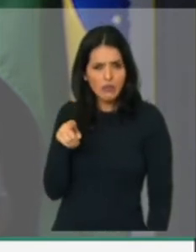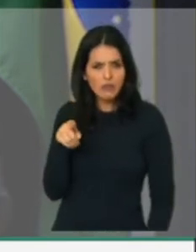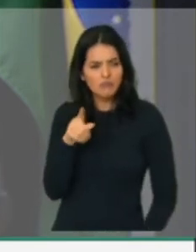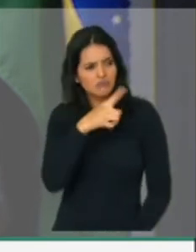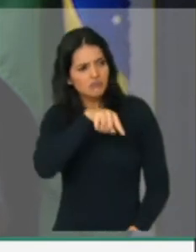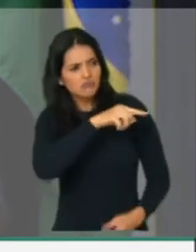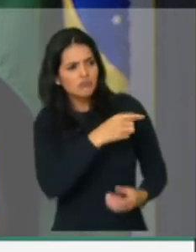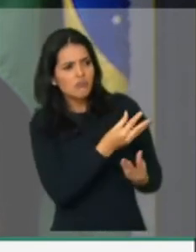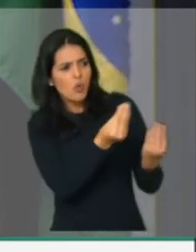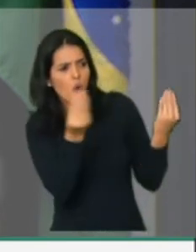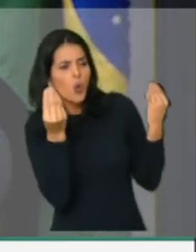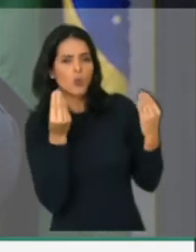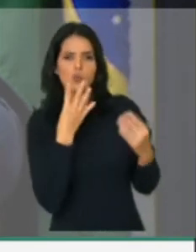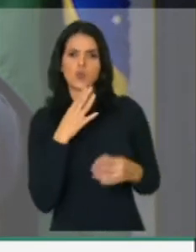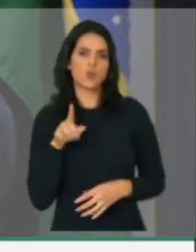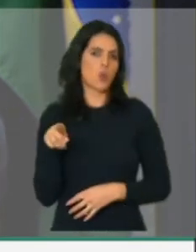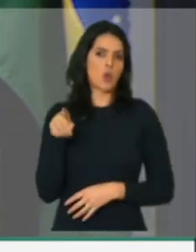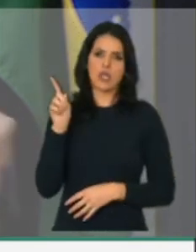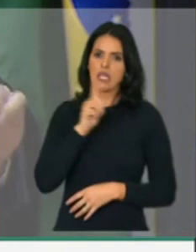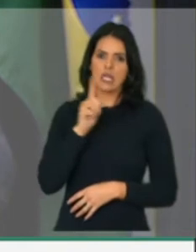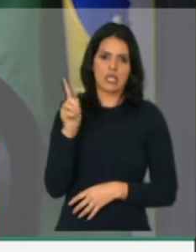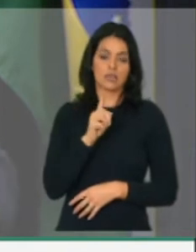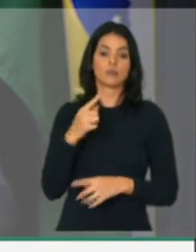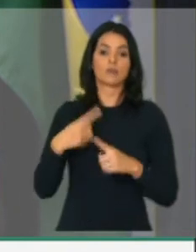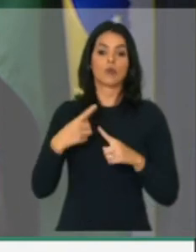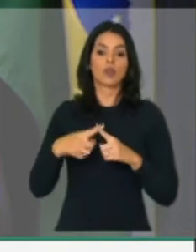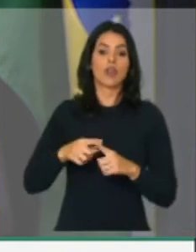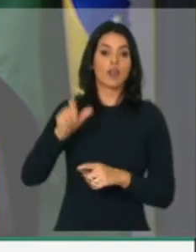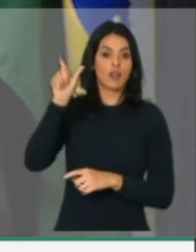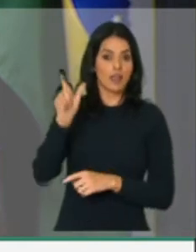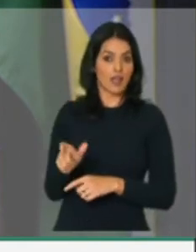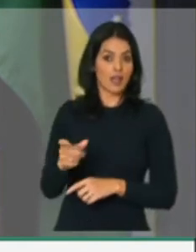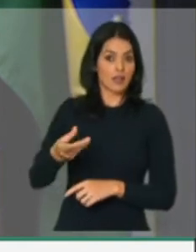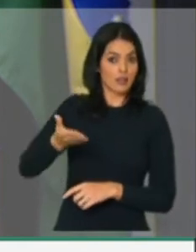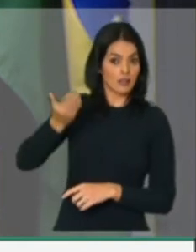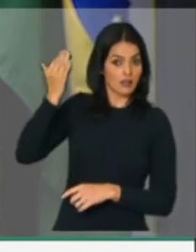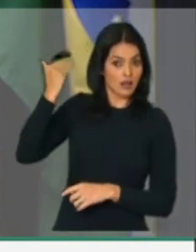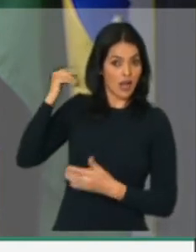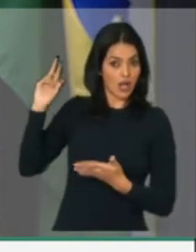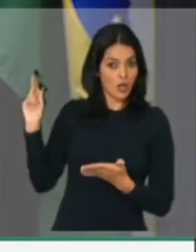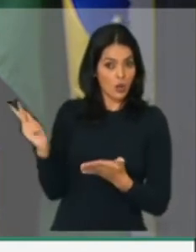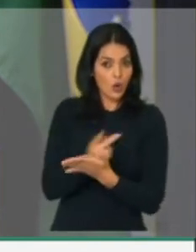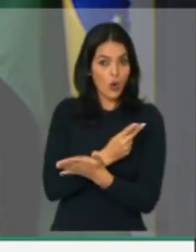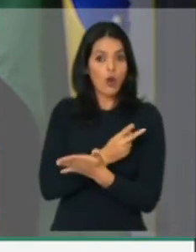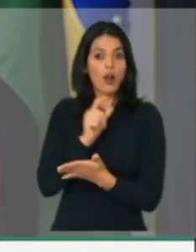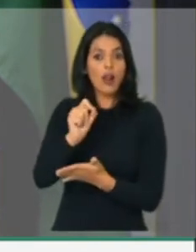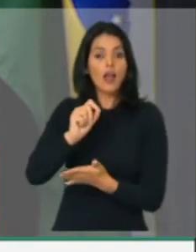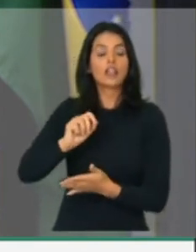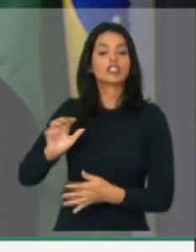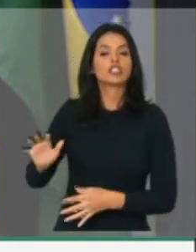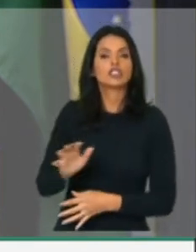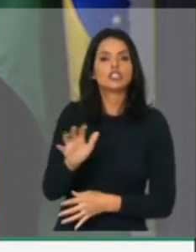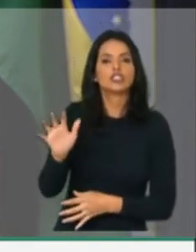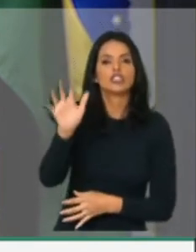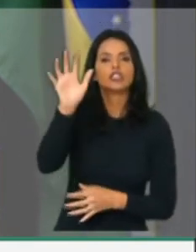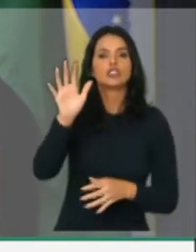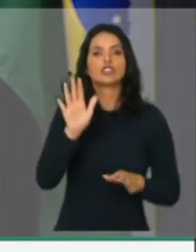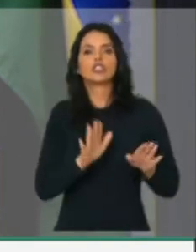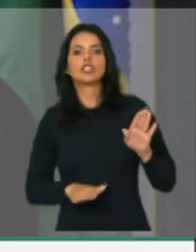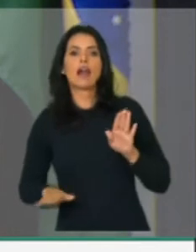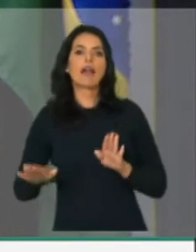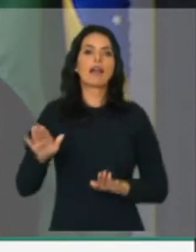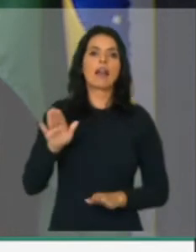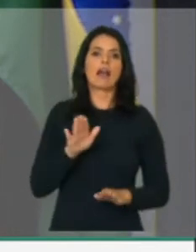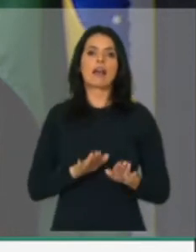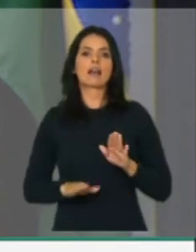que é muito não conhece porque naquela operação que ocorreu no Jacarezinho a